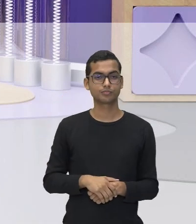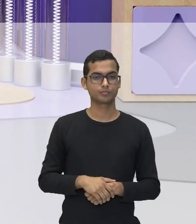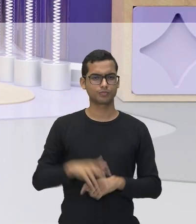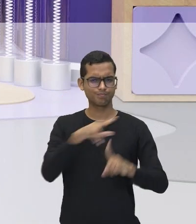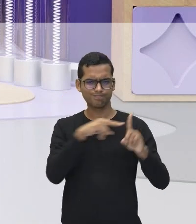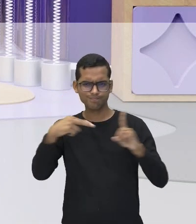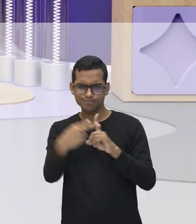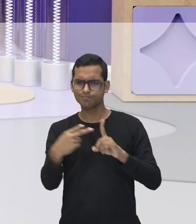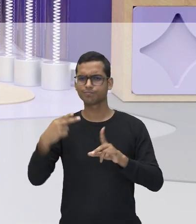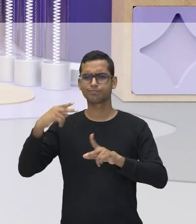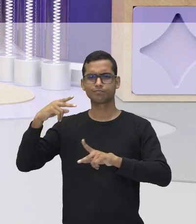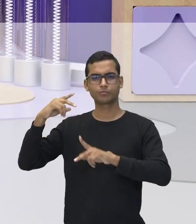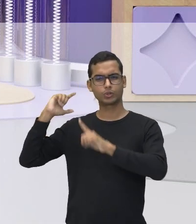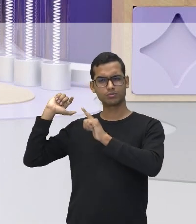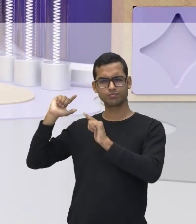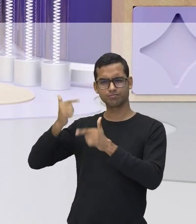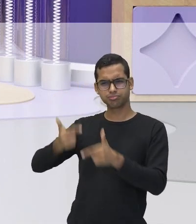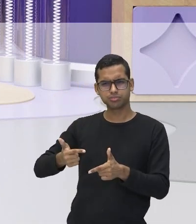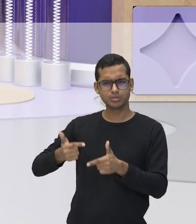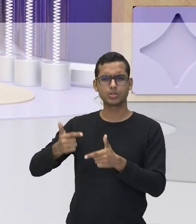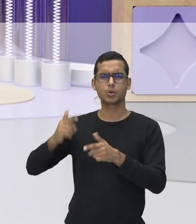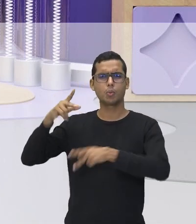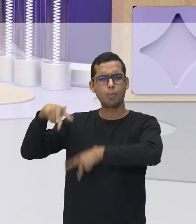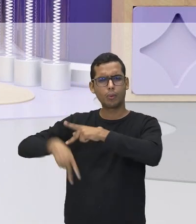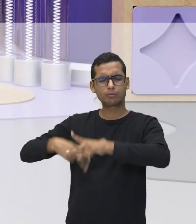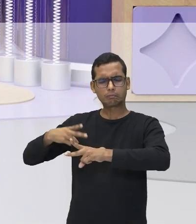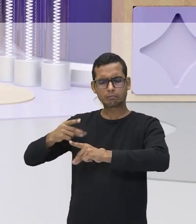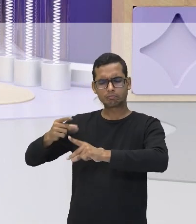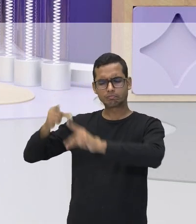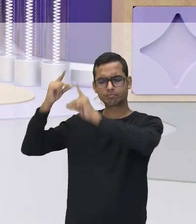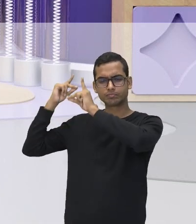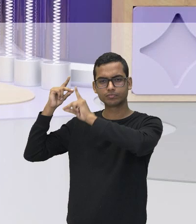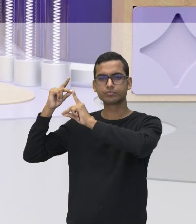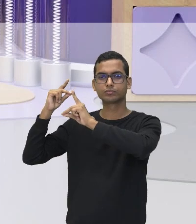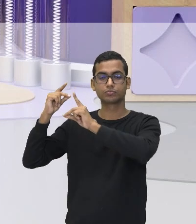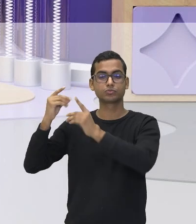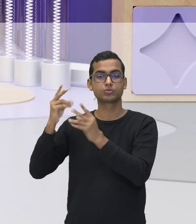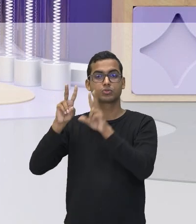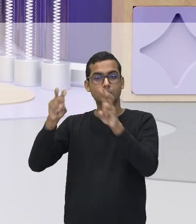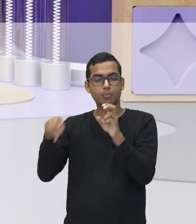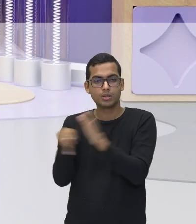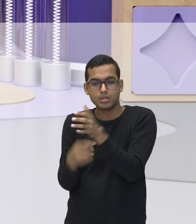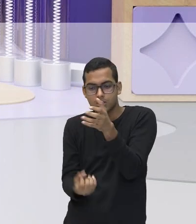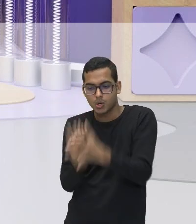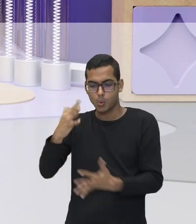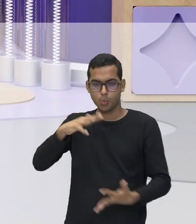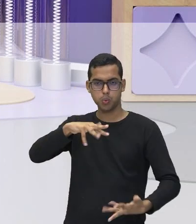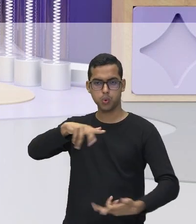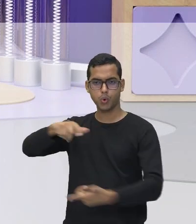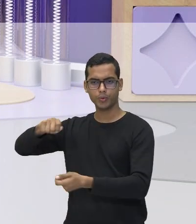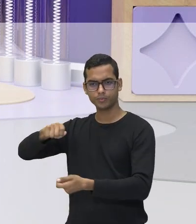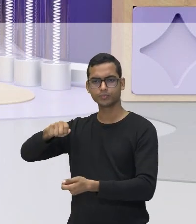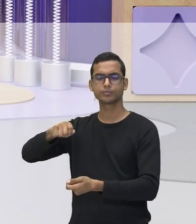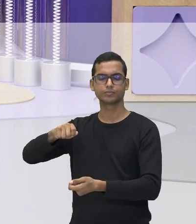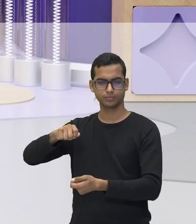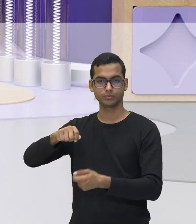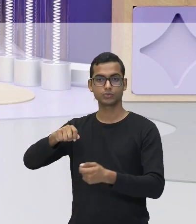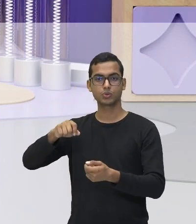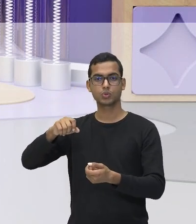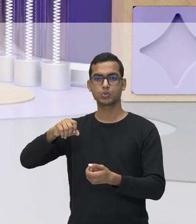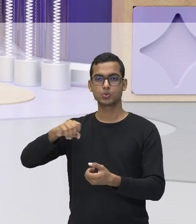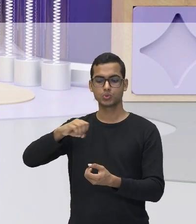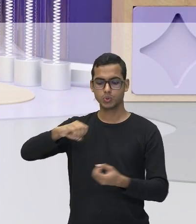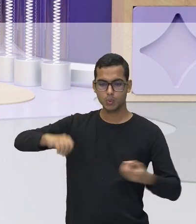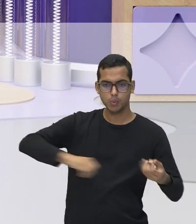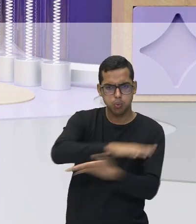religiões, é a visão que os antigos povos tinham da criação do mundo, da origem do mundo, do universo, do